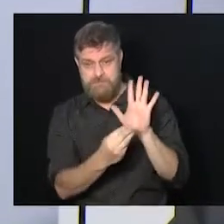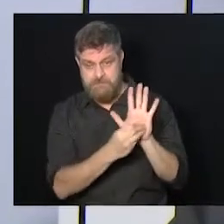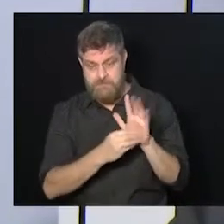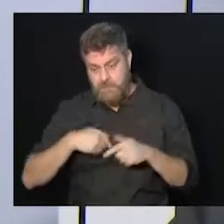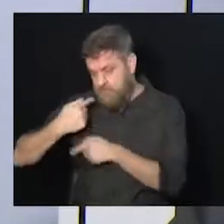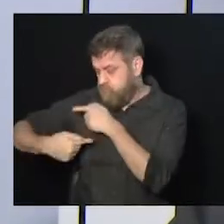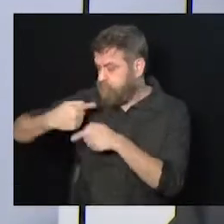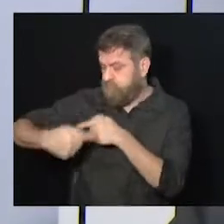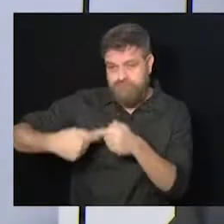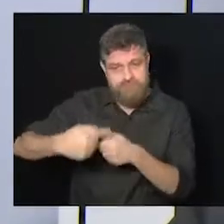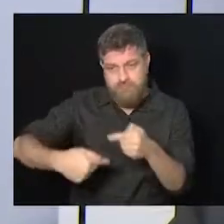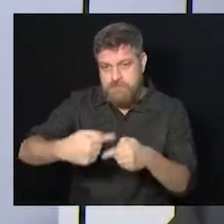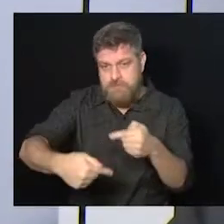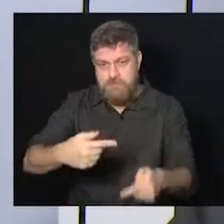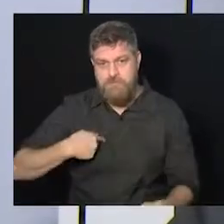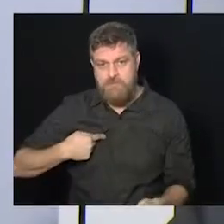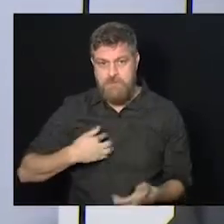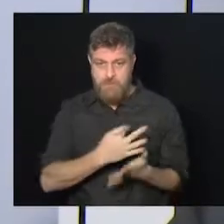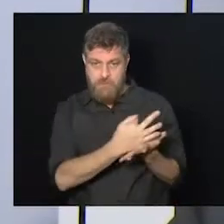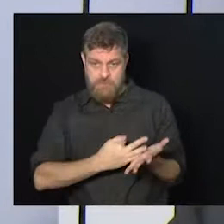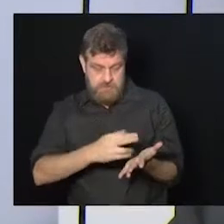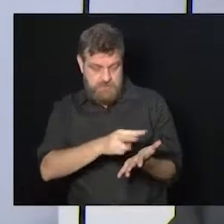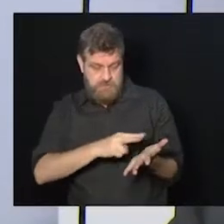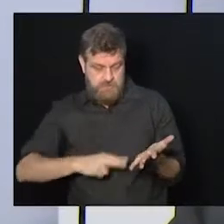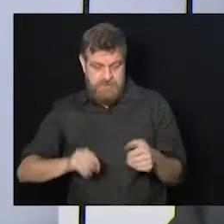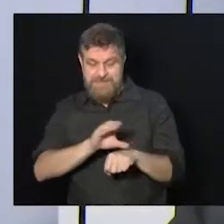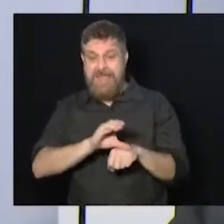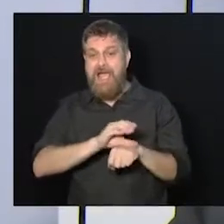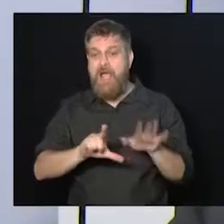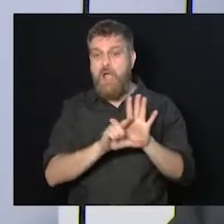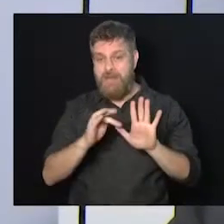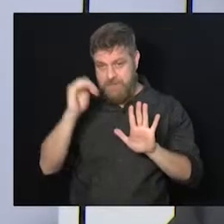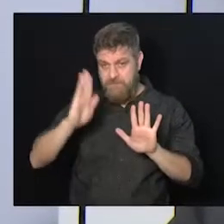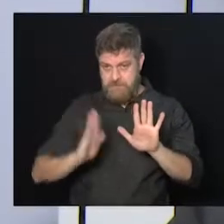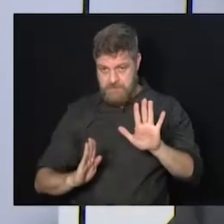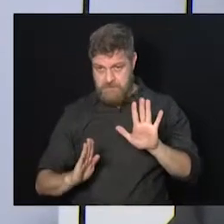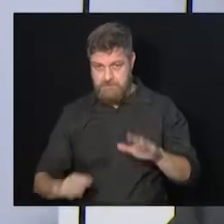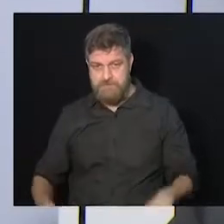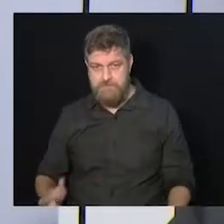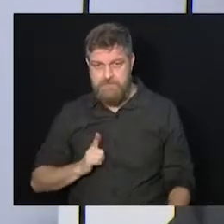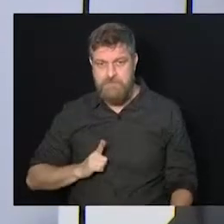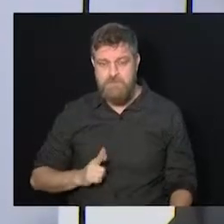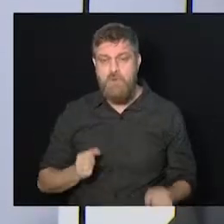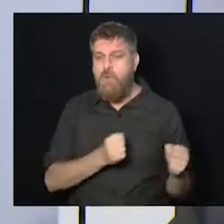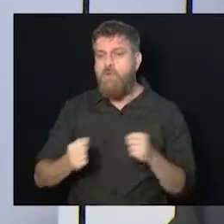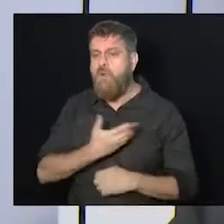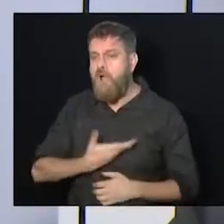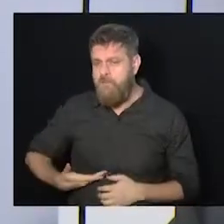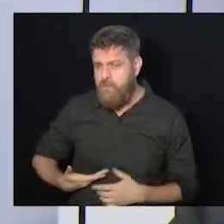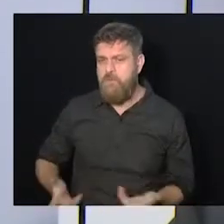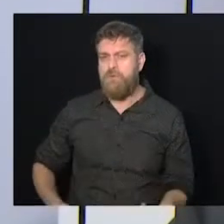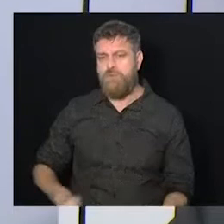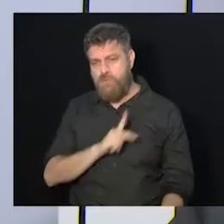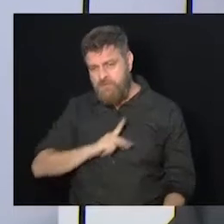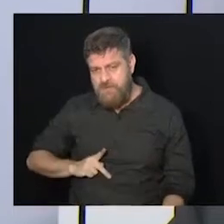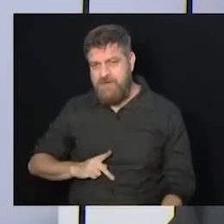futuras gerações. Eu estou me permitindo ler aqui o texto da Constituição. E o poder público deve proteger a fauna e a